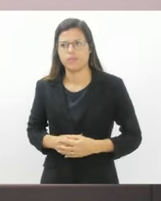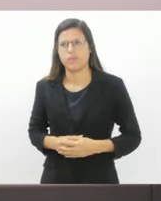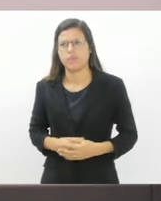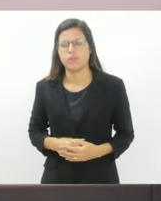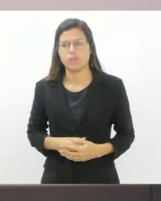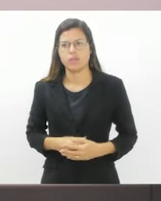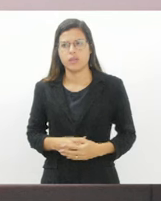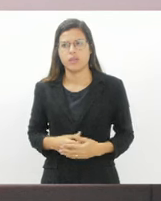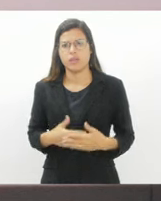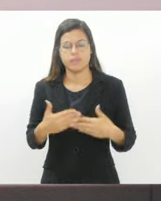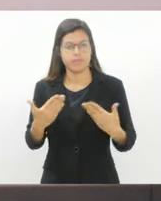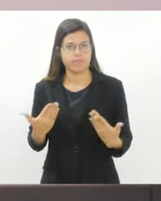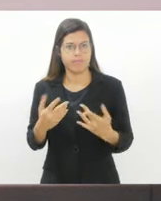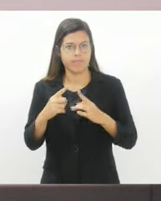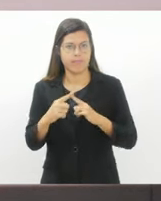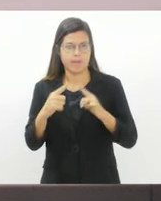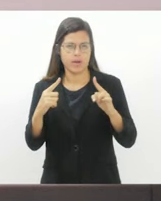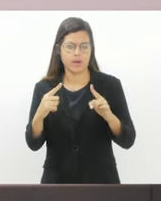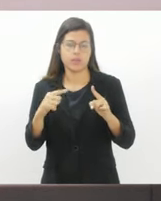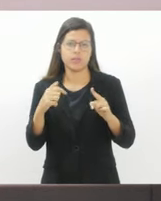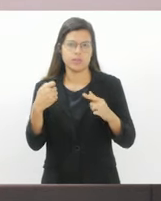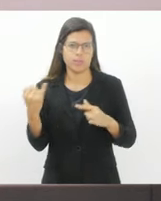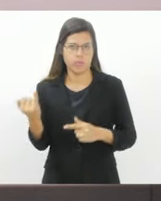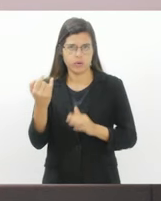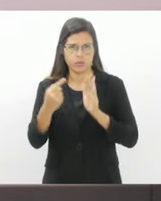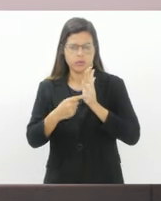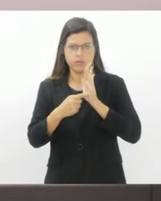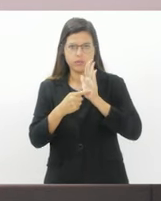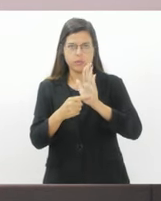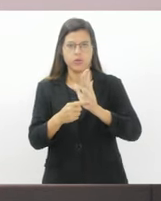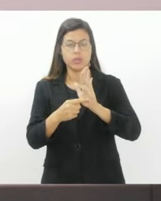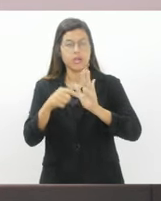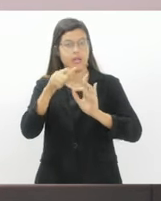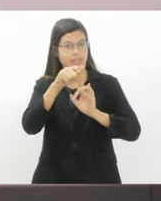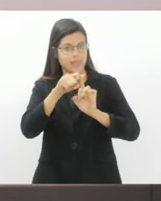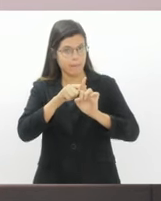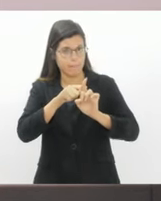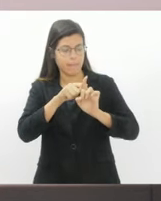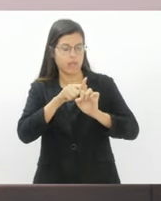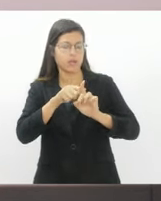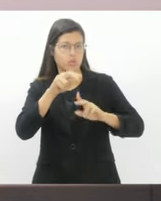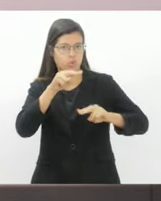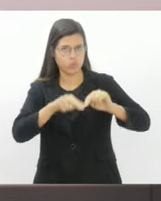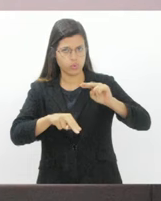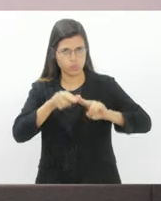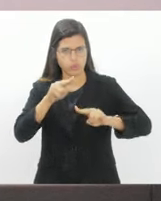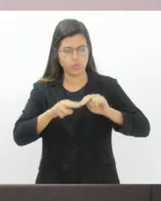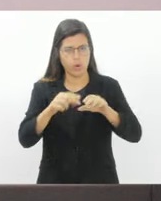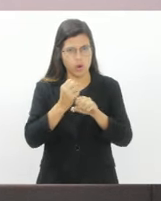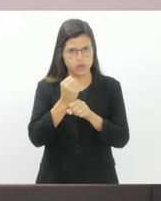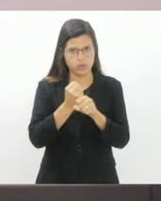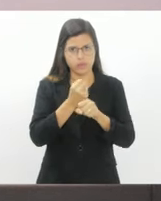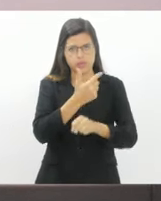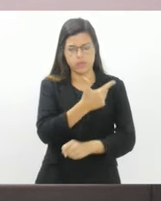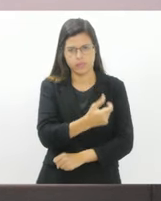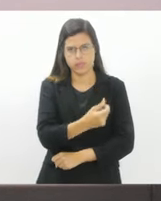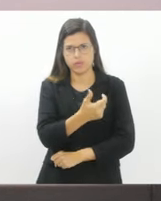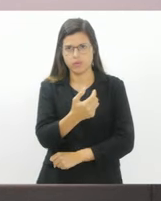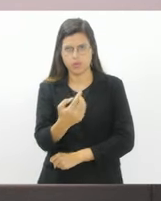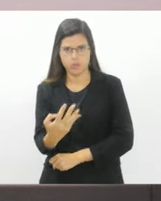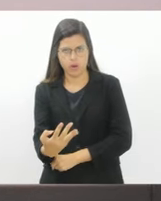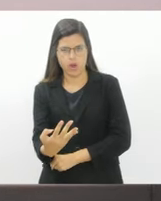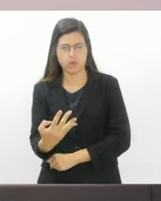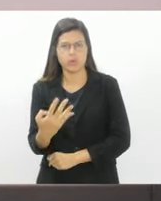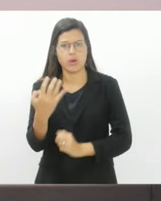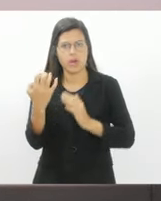Entretanto, cumpre destacar que, ao longo do presente mês, junho de 24, a Supervia estará